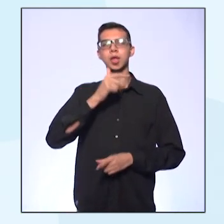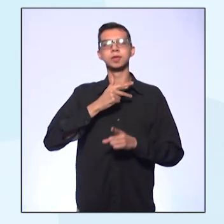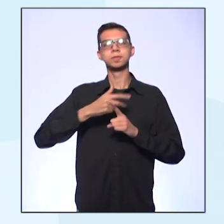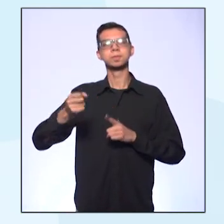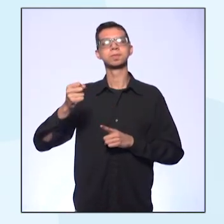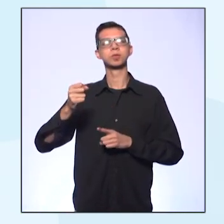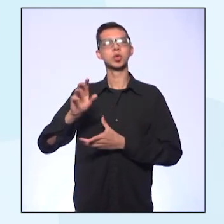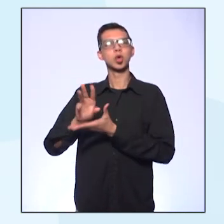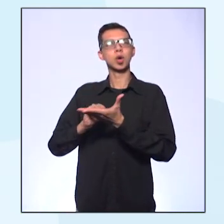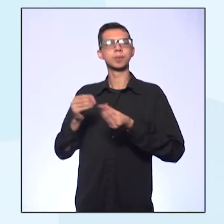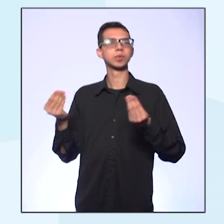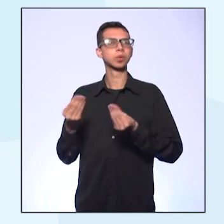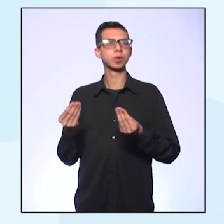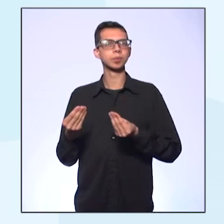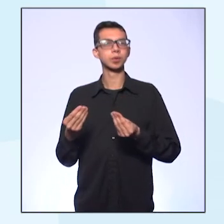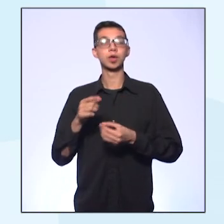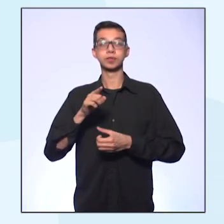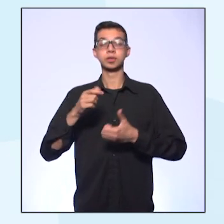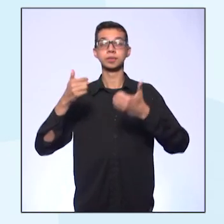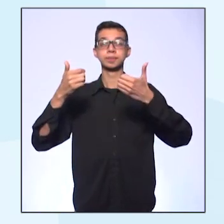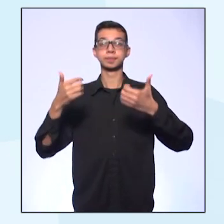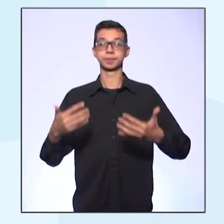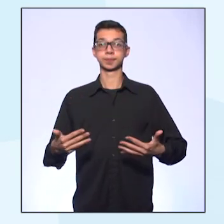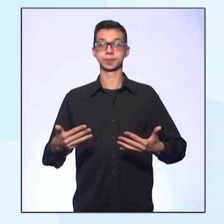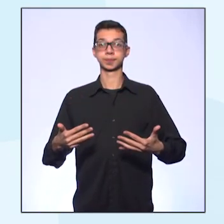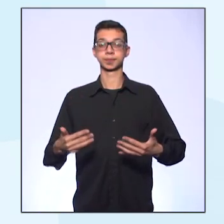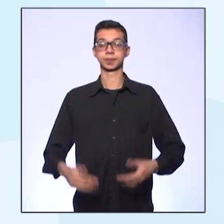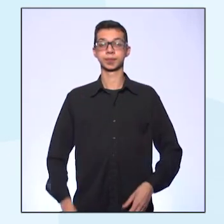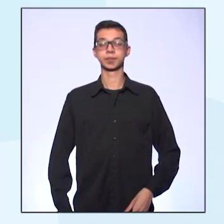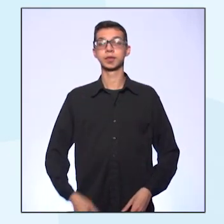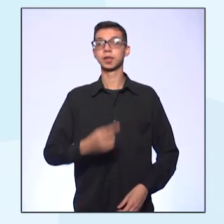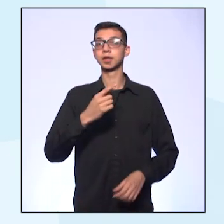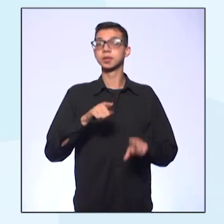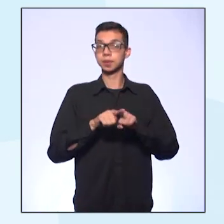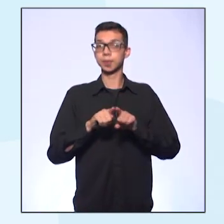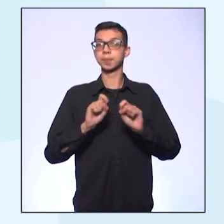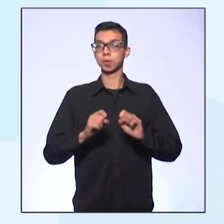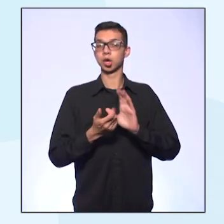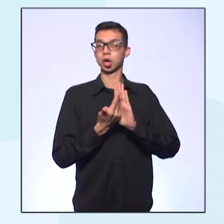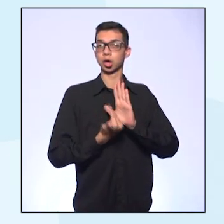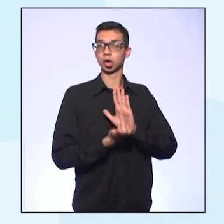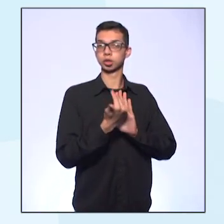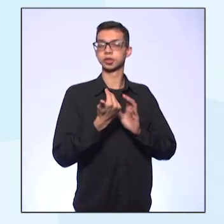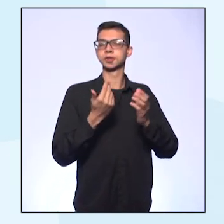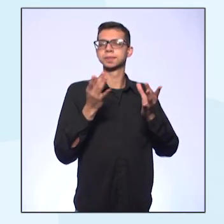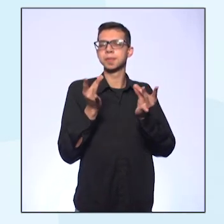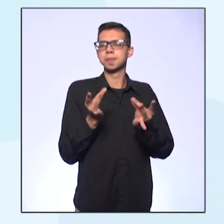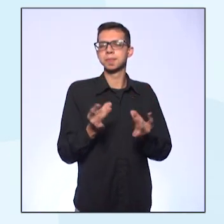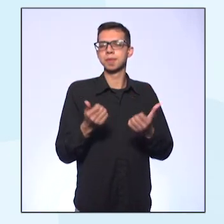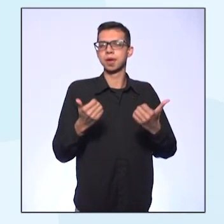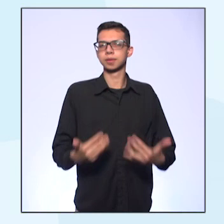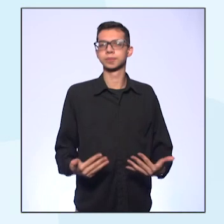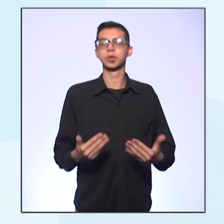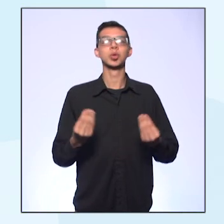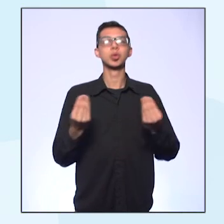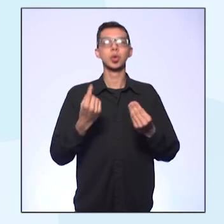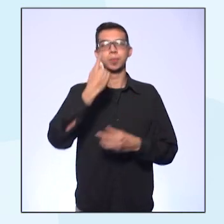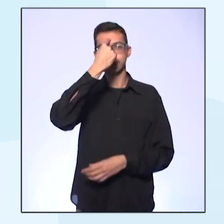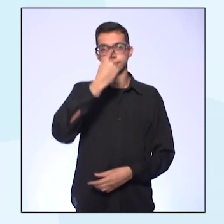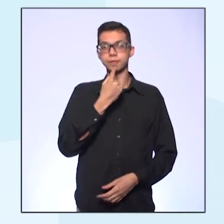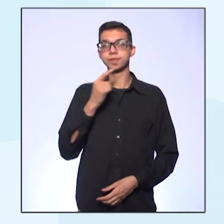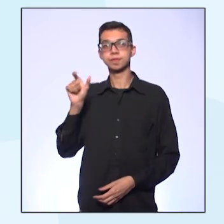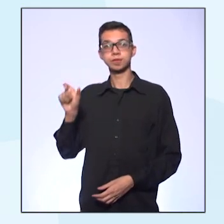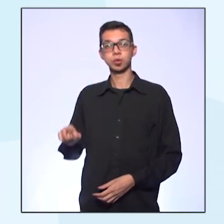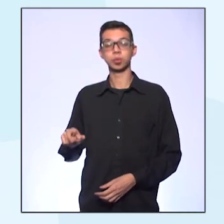Faça uma pequena descrição acompanhada de ilustração Elabore um perfil dessa heroína, apresente ao seu professor